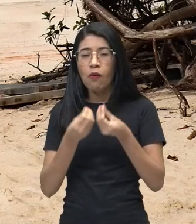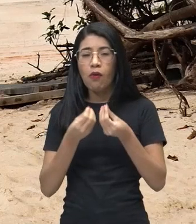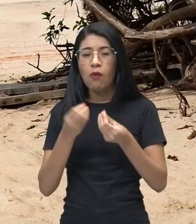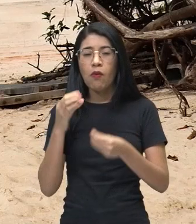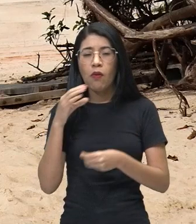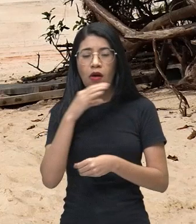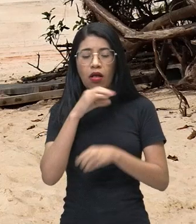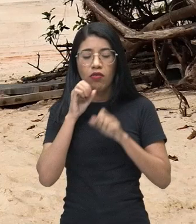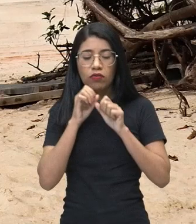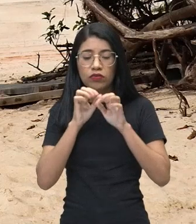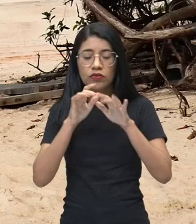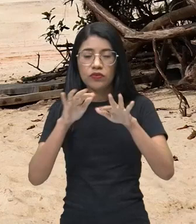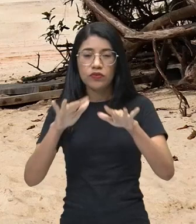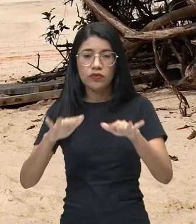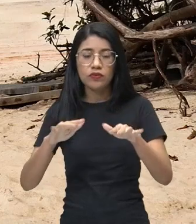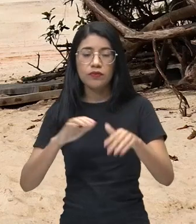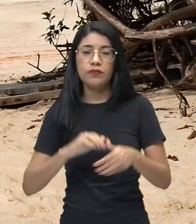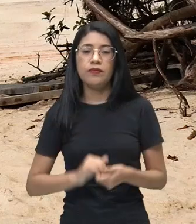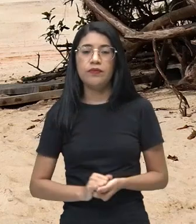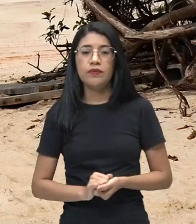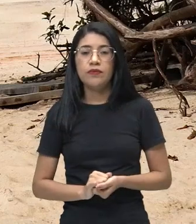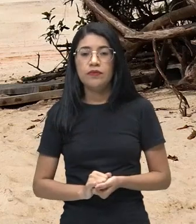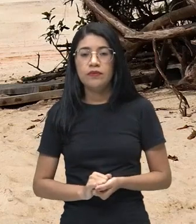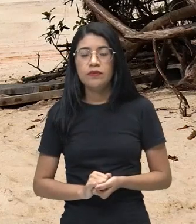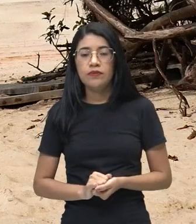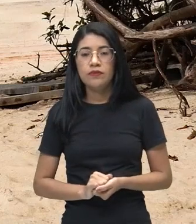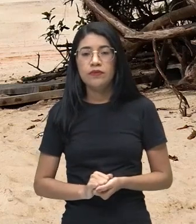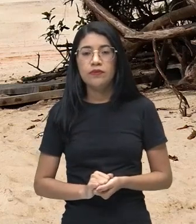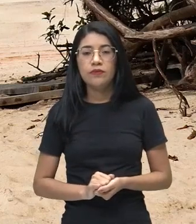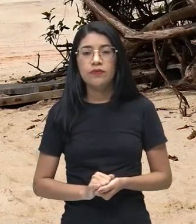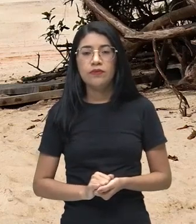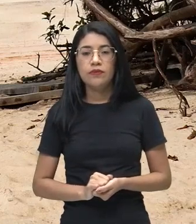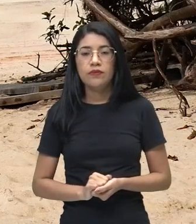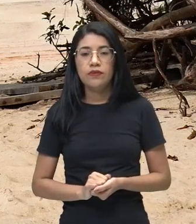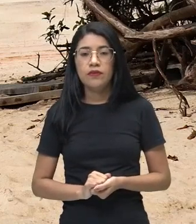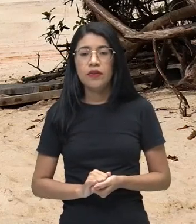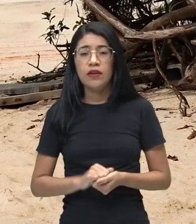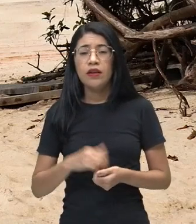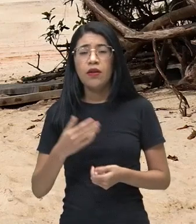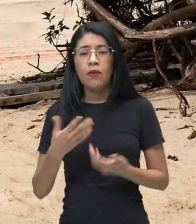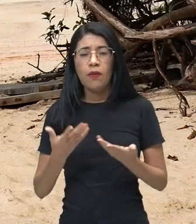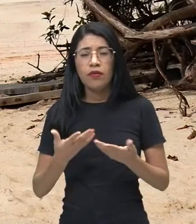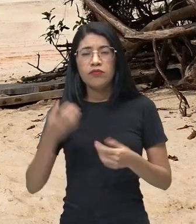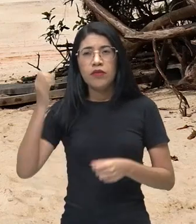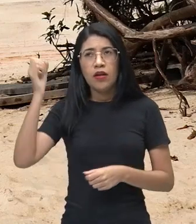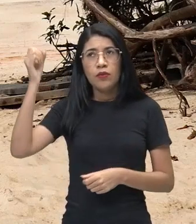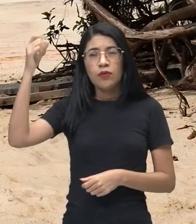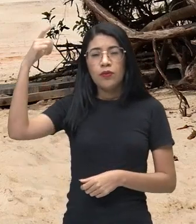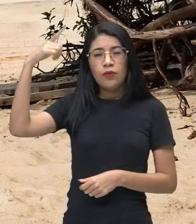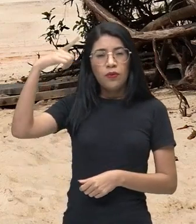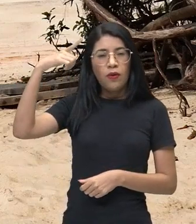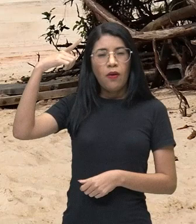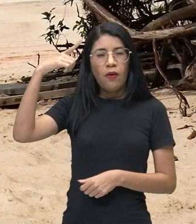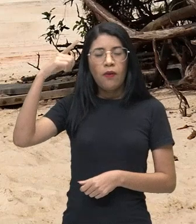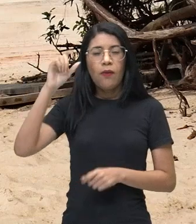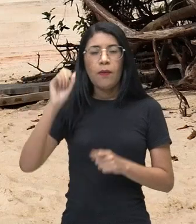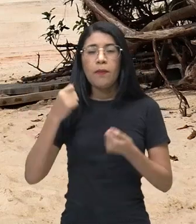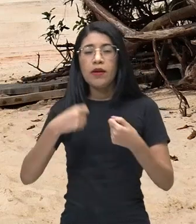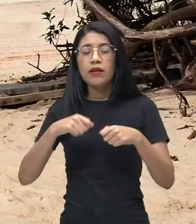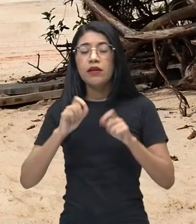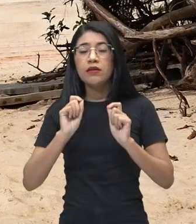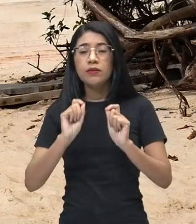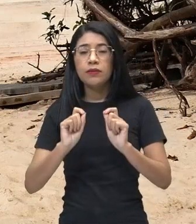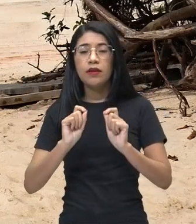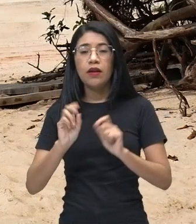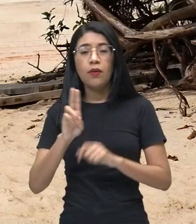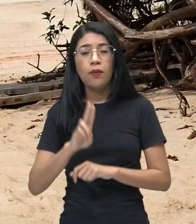calor. Quando nós estamos aí pegando um sol, nos bronzeando, eu preciso de quê,